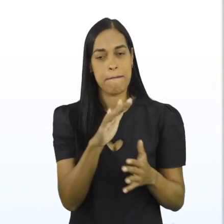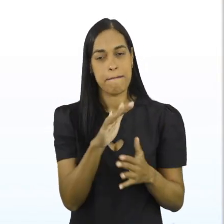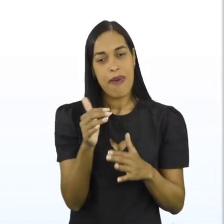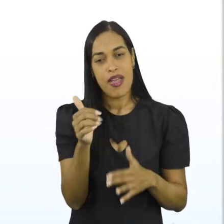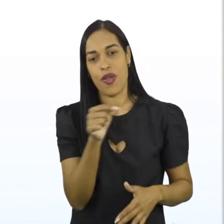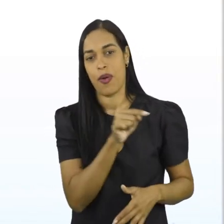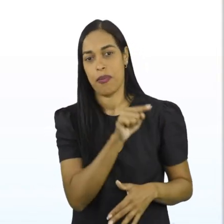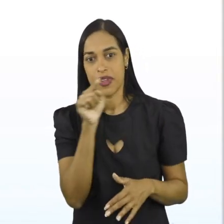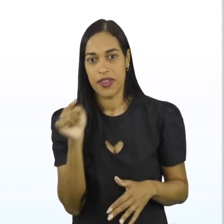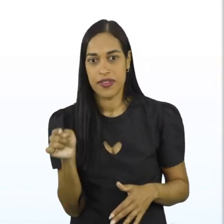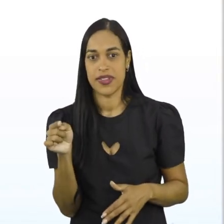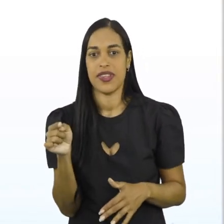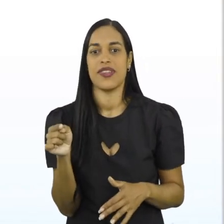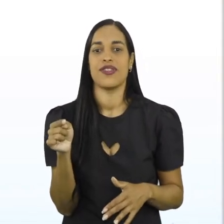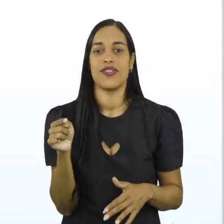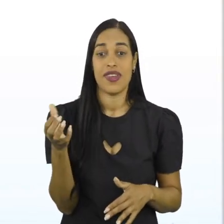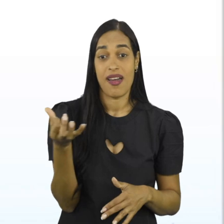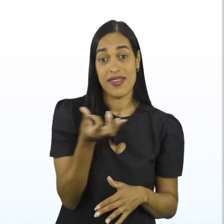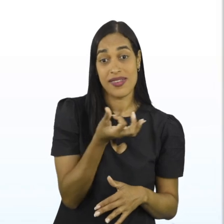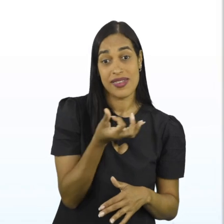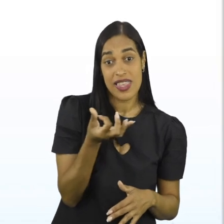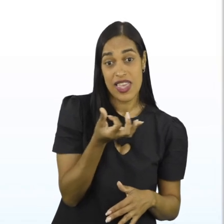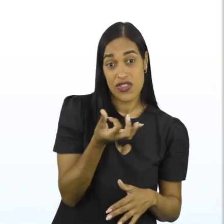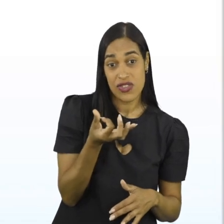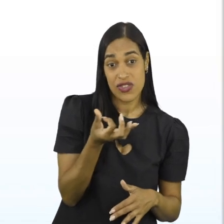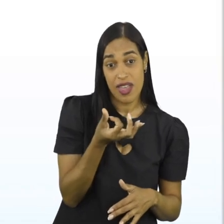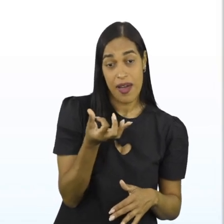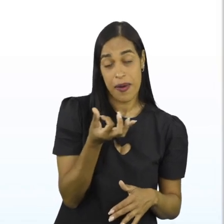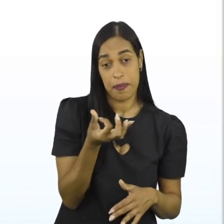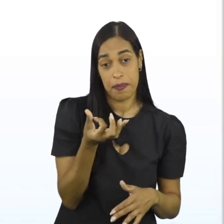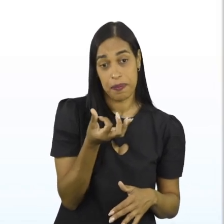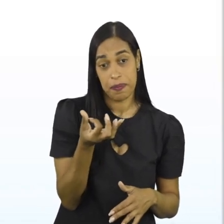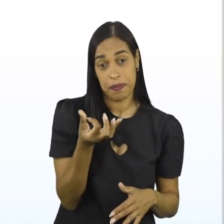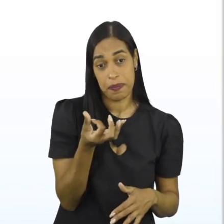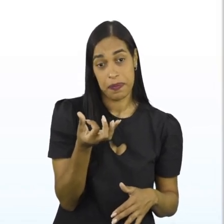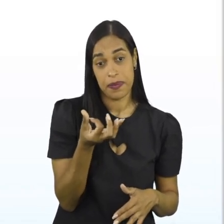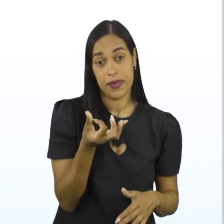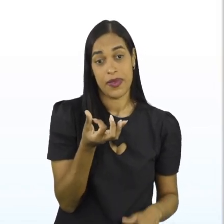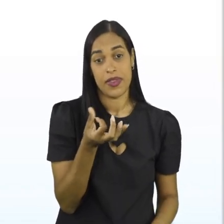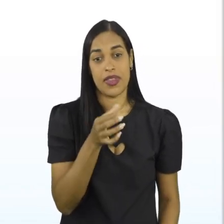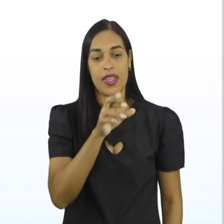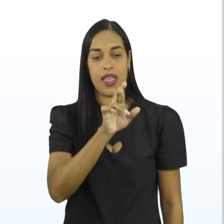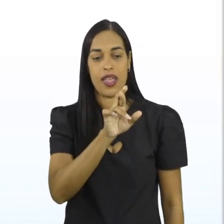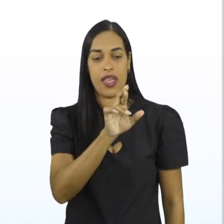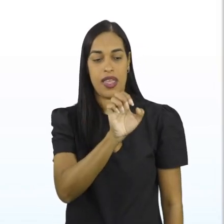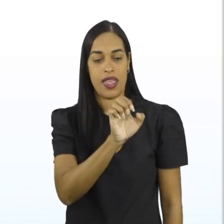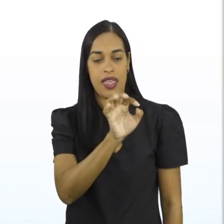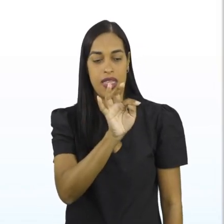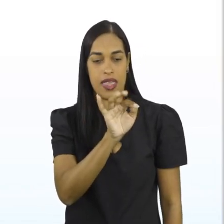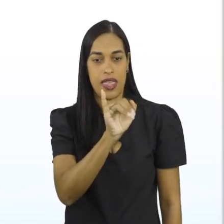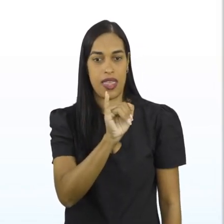vocês. Porque assim, a sexta organela vai ser o retículo,